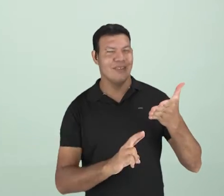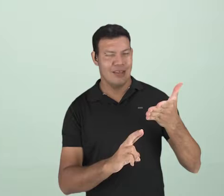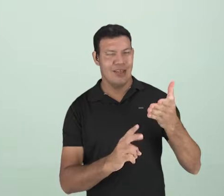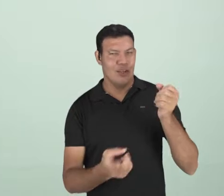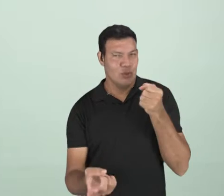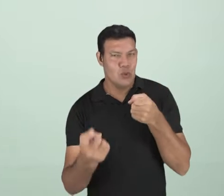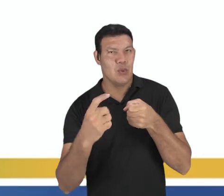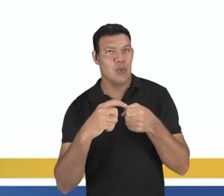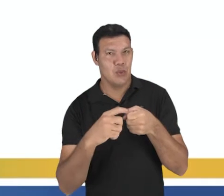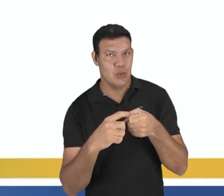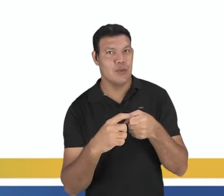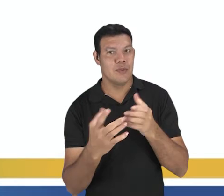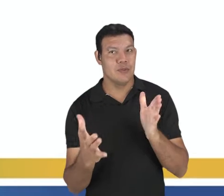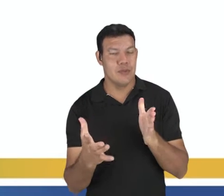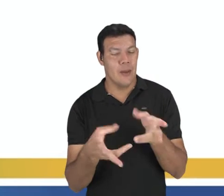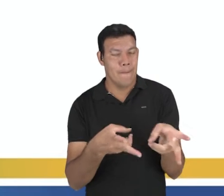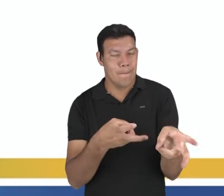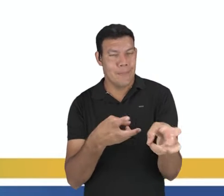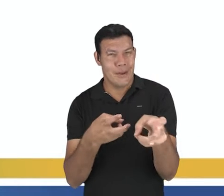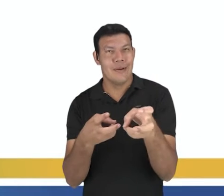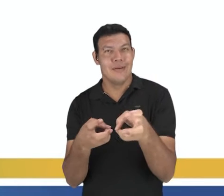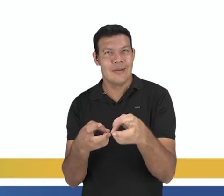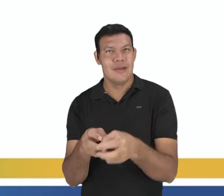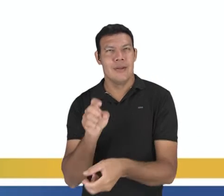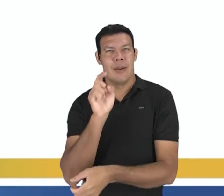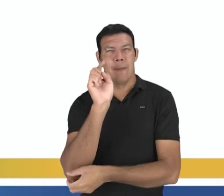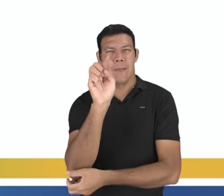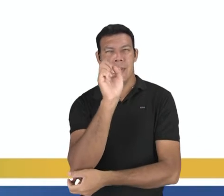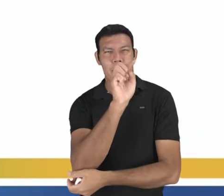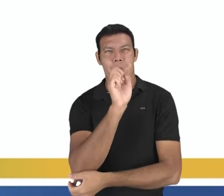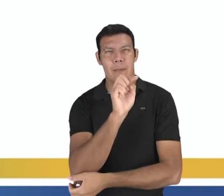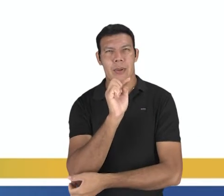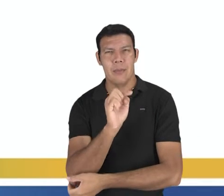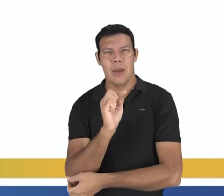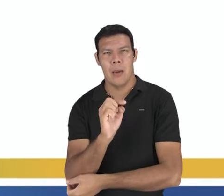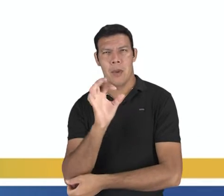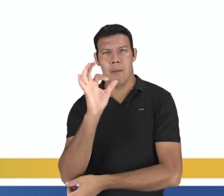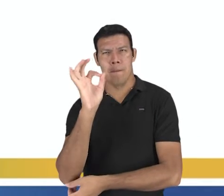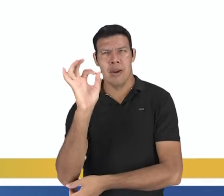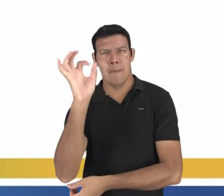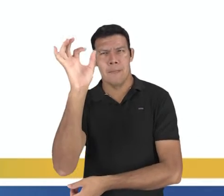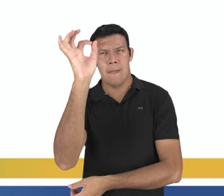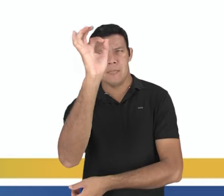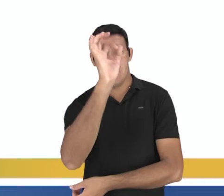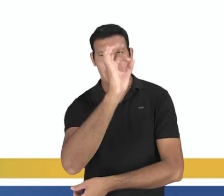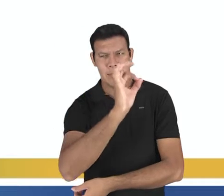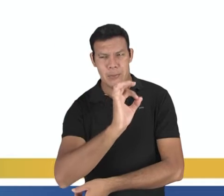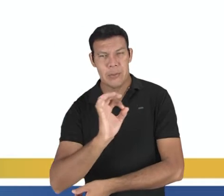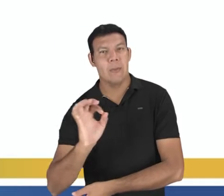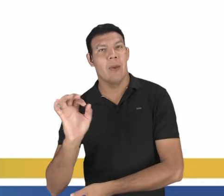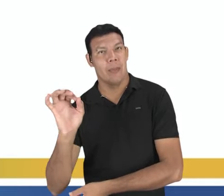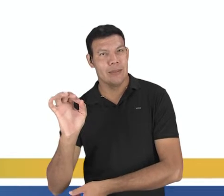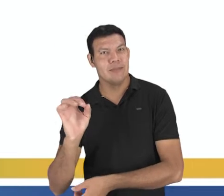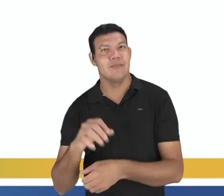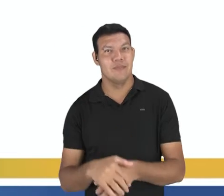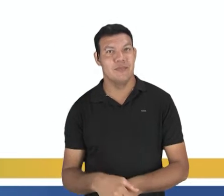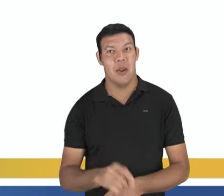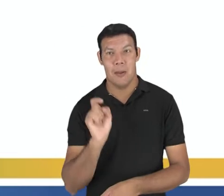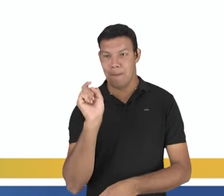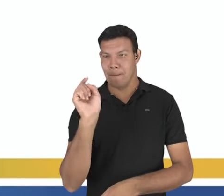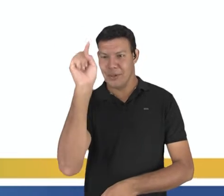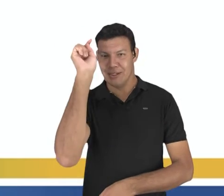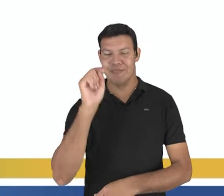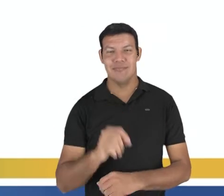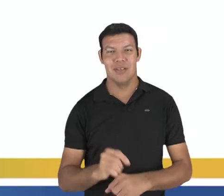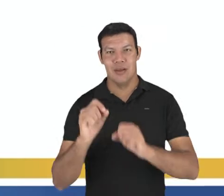nessa primeira página aqui, ó, vocês percebem que tem um monte de bolinhas aí do lado. Essas bolinhas, você clicando